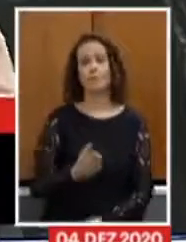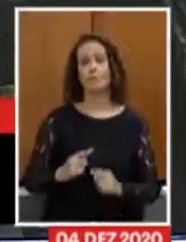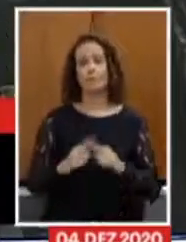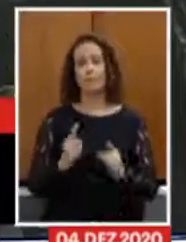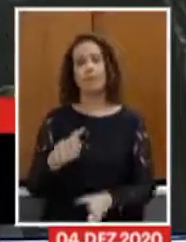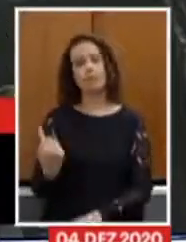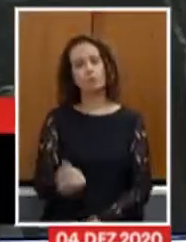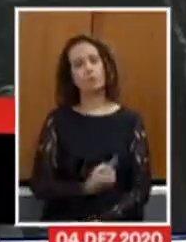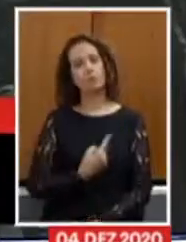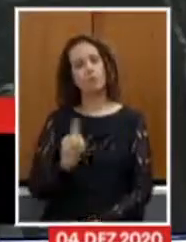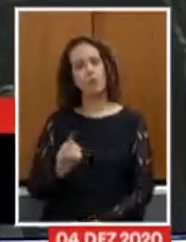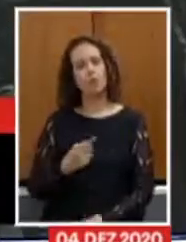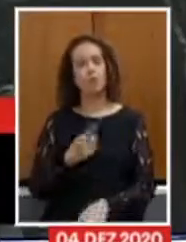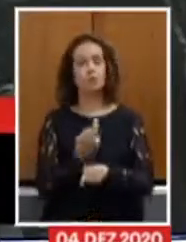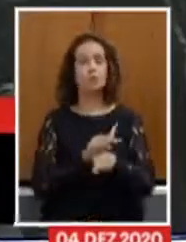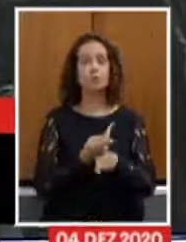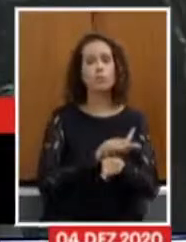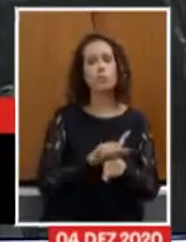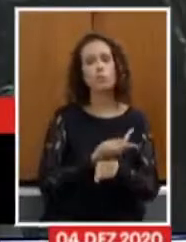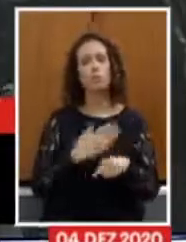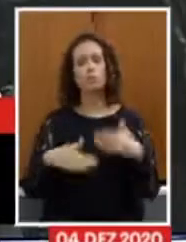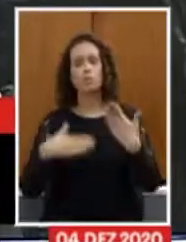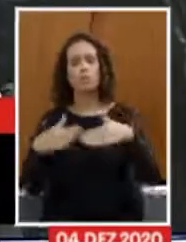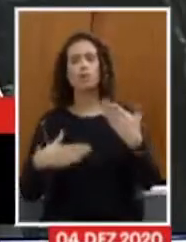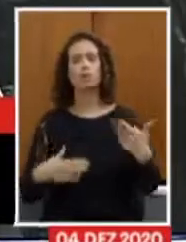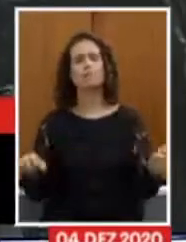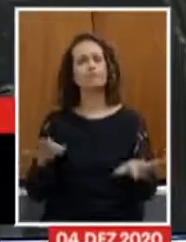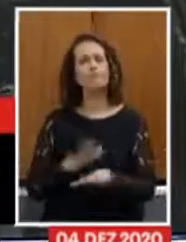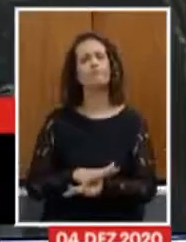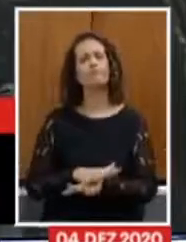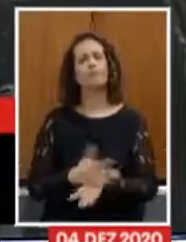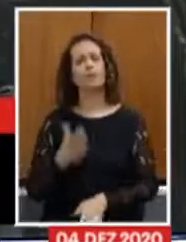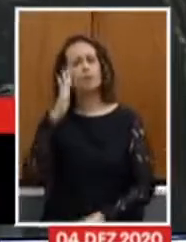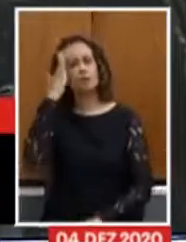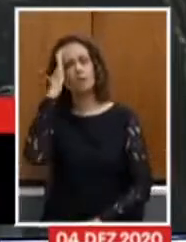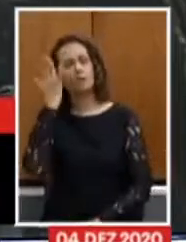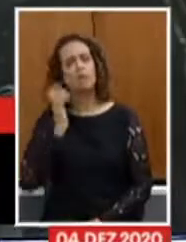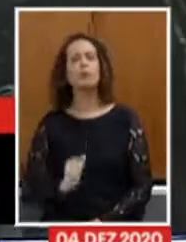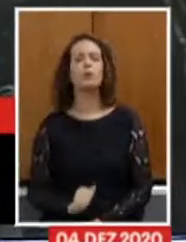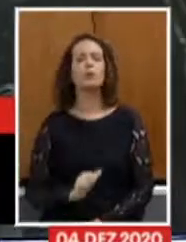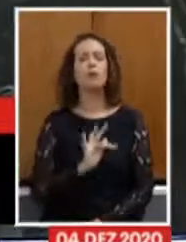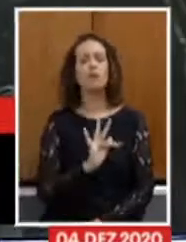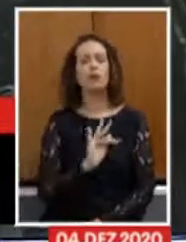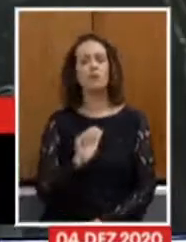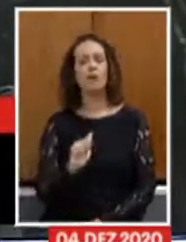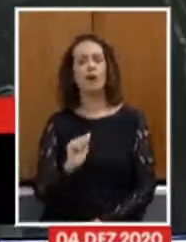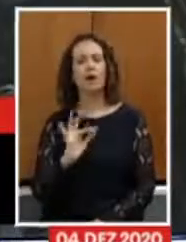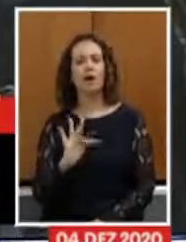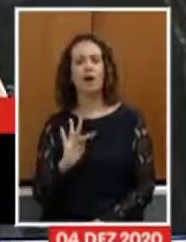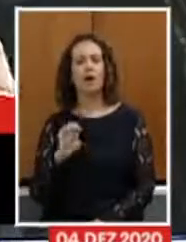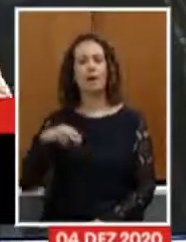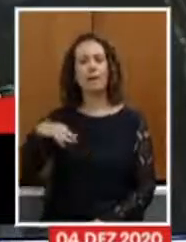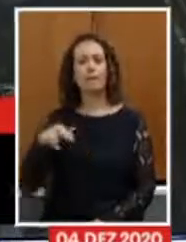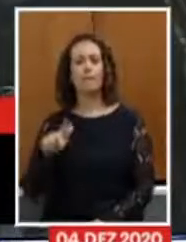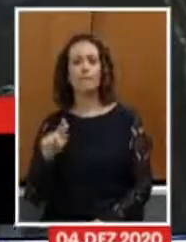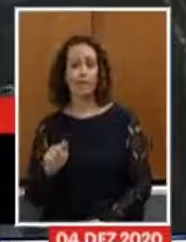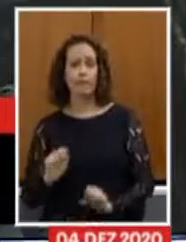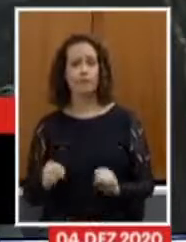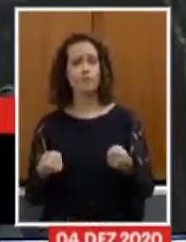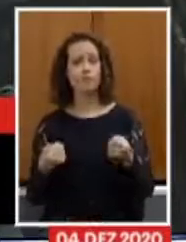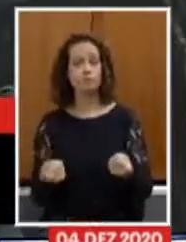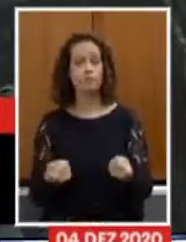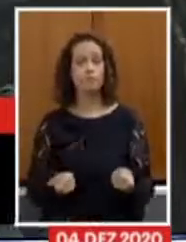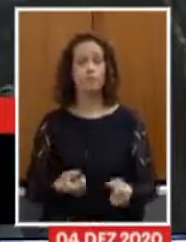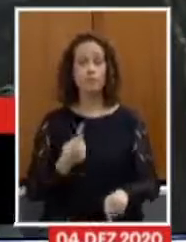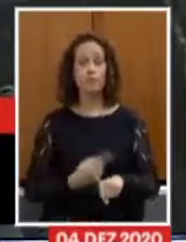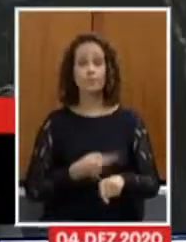buscamos fazer um processo completo, entendendo a importância do fortalecimento da FAPEMIG, e nesse momento, milhares de